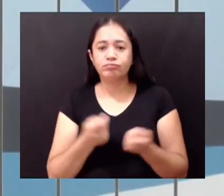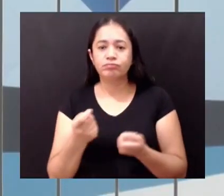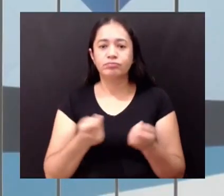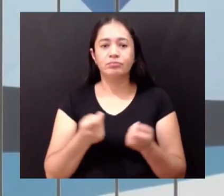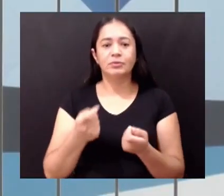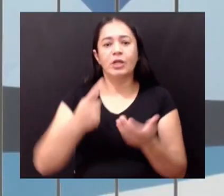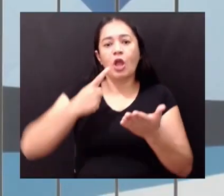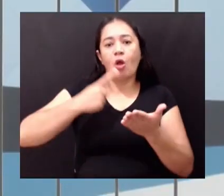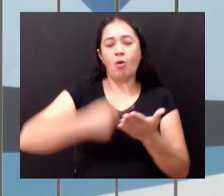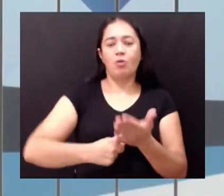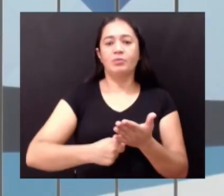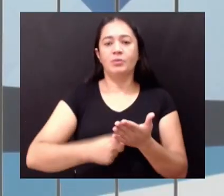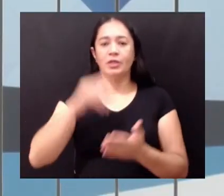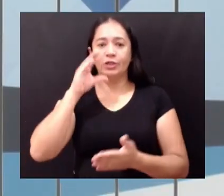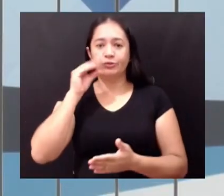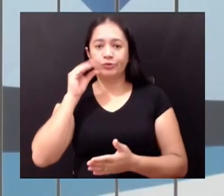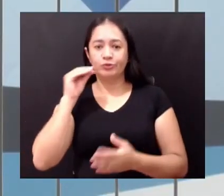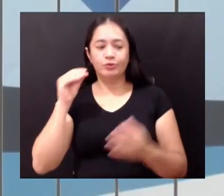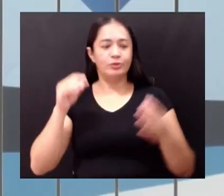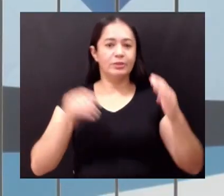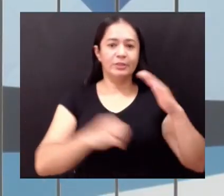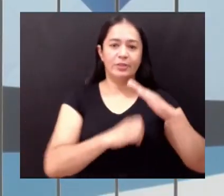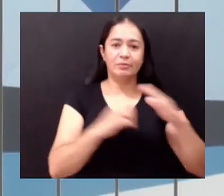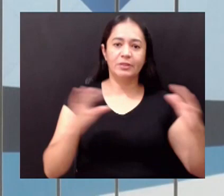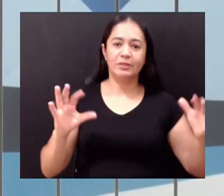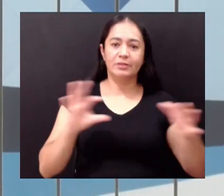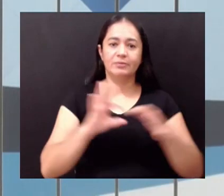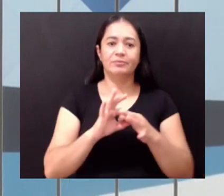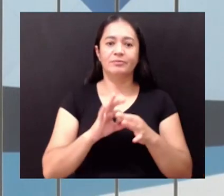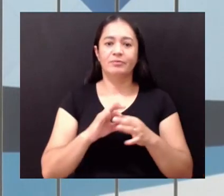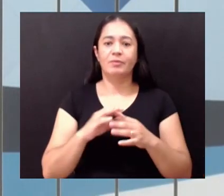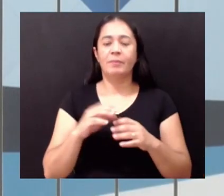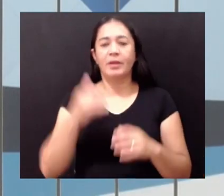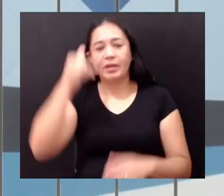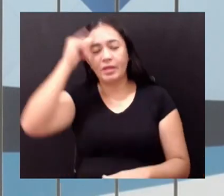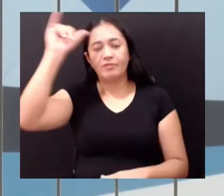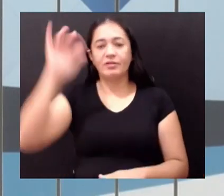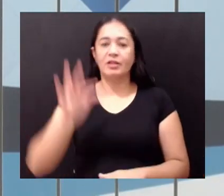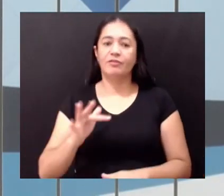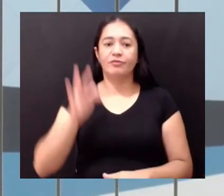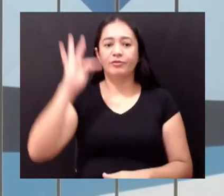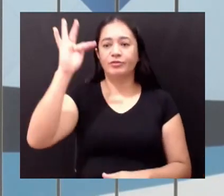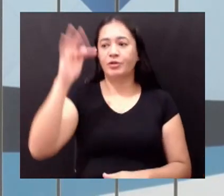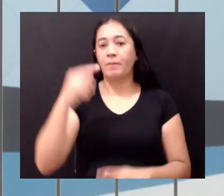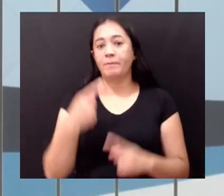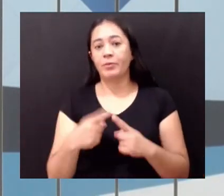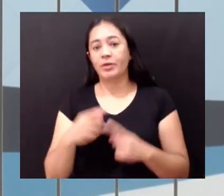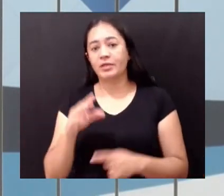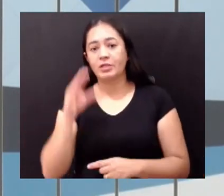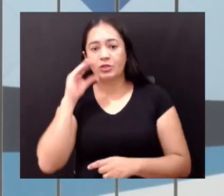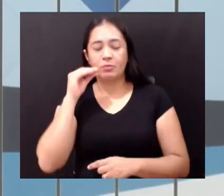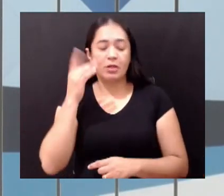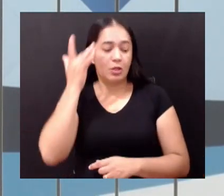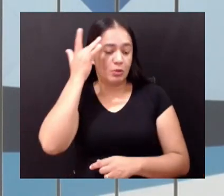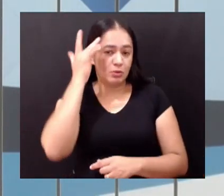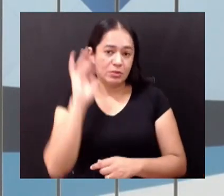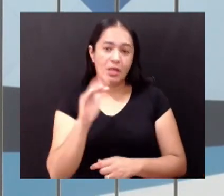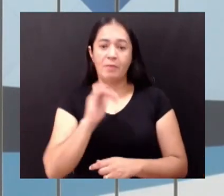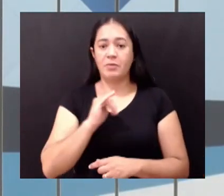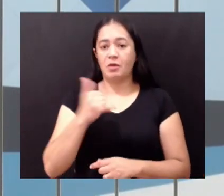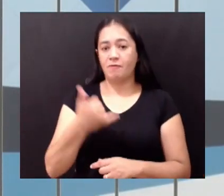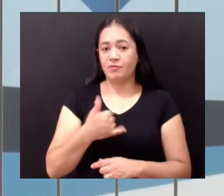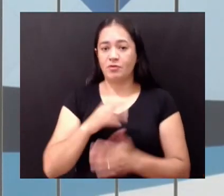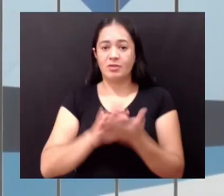colaborador, para não impactar no problema futuro para as empresas, né? Do colaborador alegar que não sabia, ou que não foi avisado, ou que ele foi até